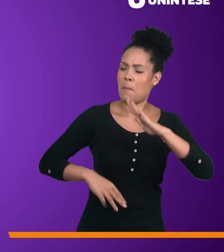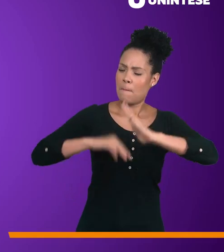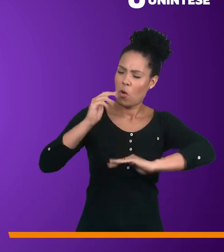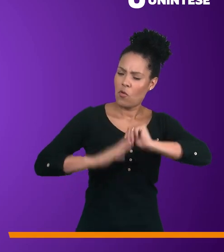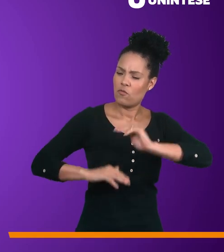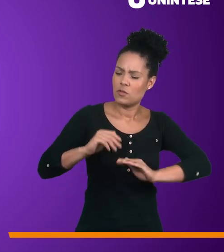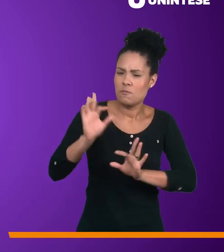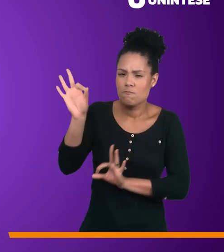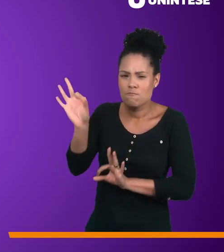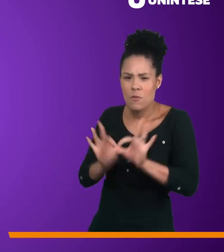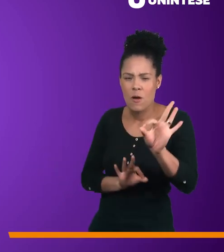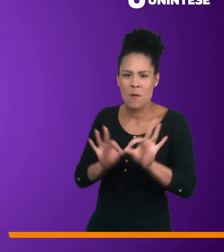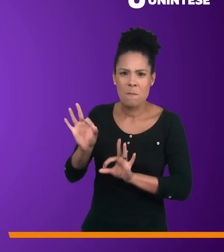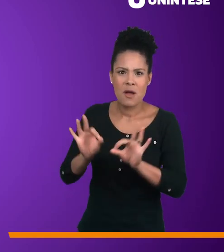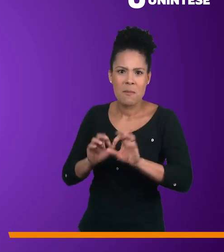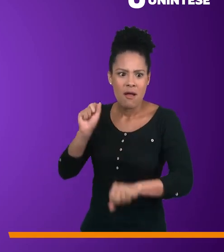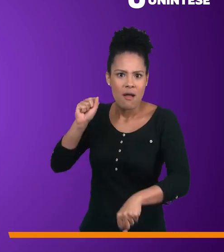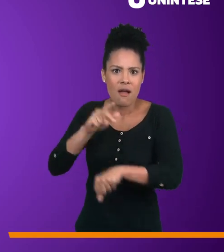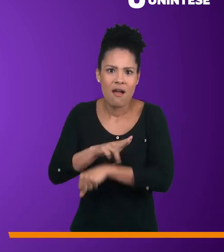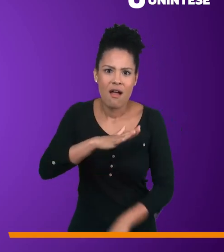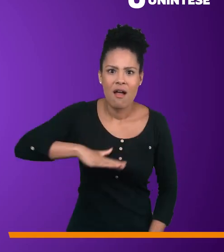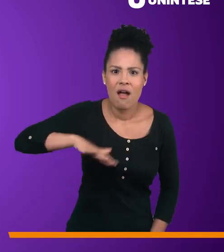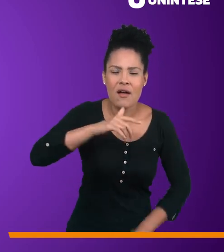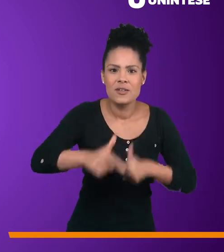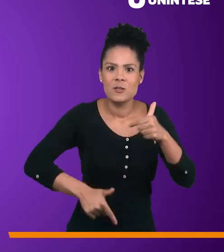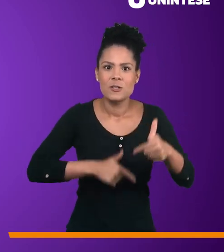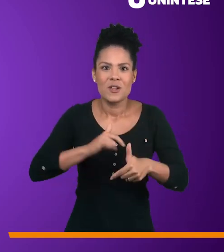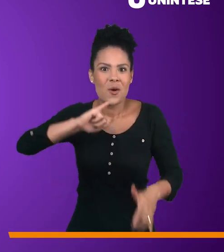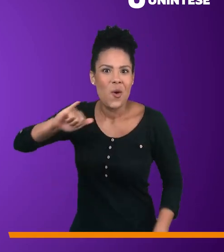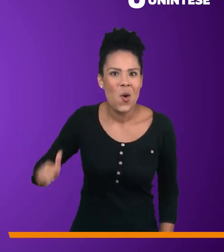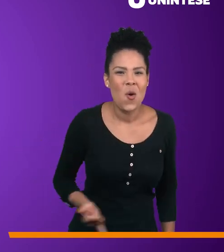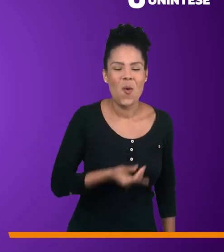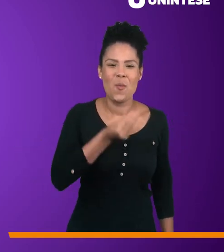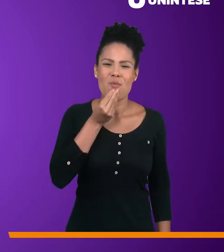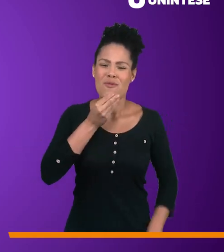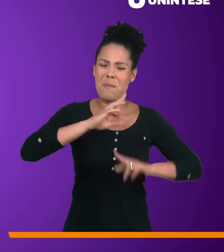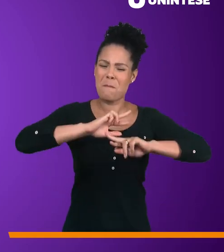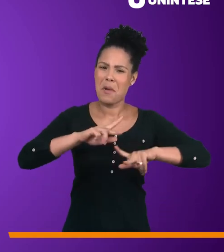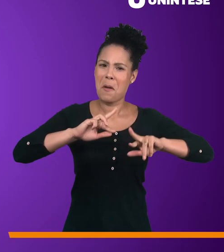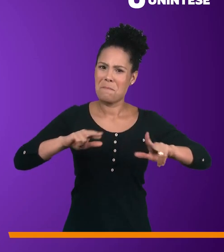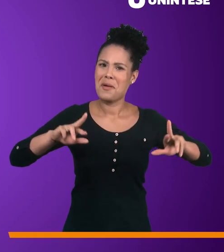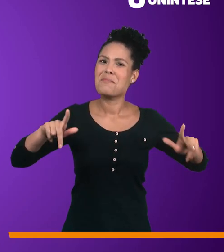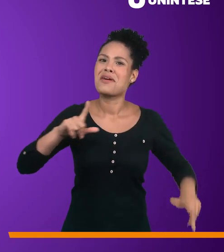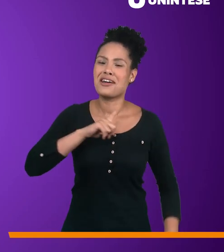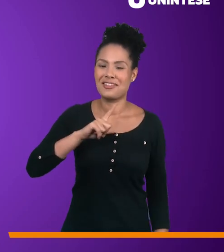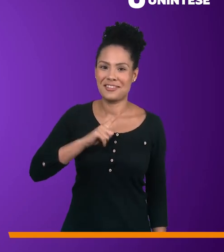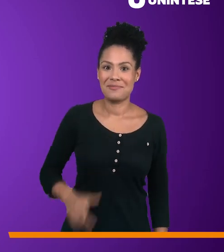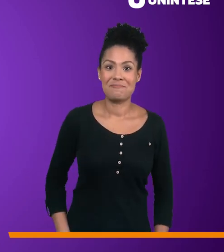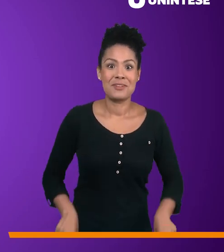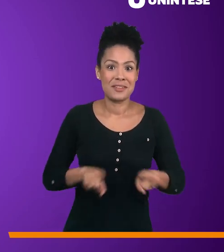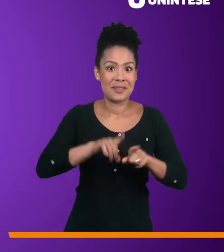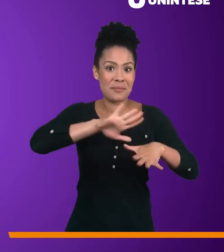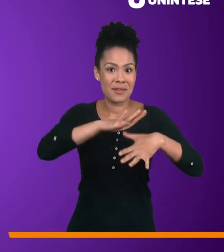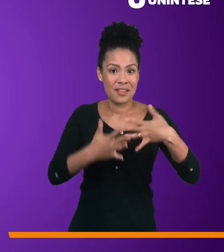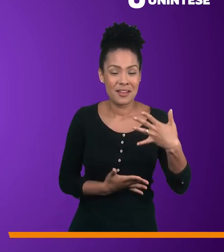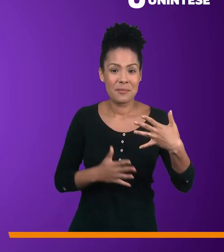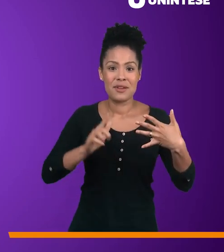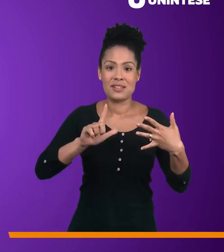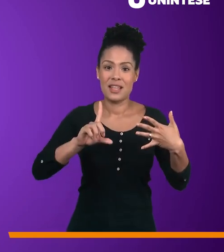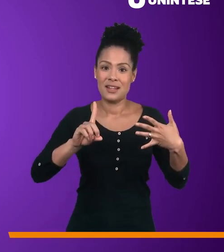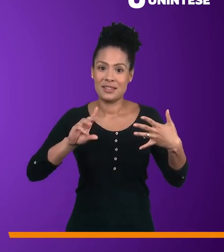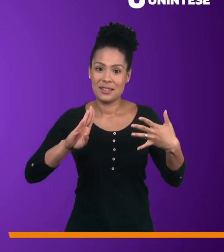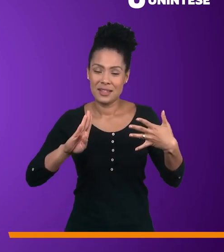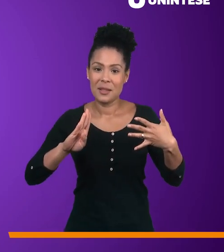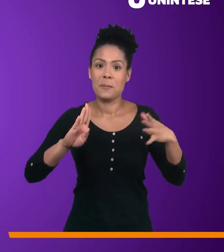prepara o profissional para ingressar num mercado cheio de oportunidades. A inclusão da Libras na